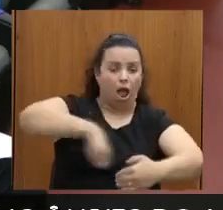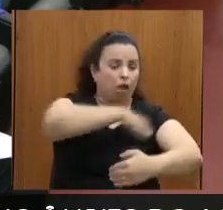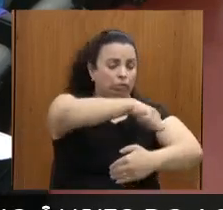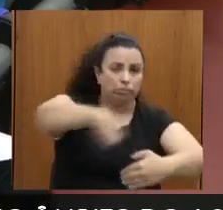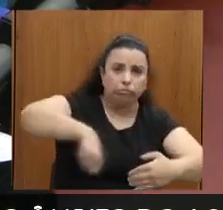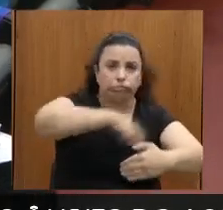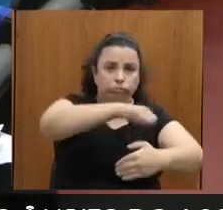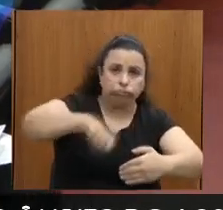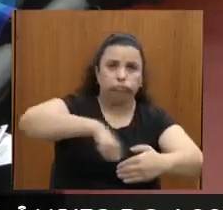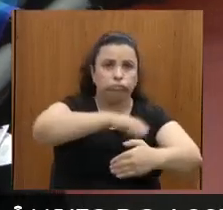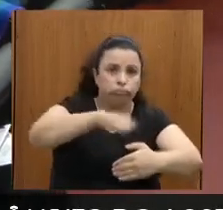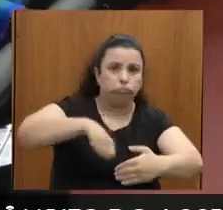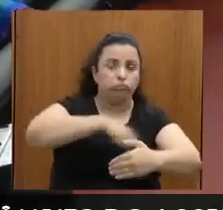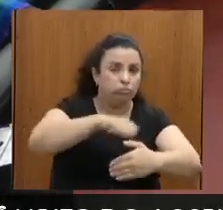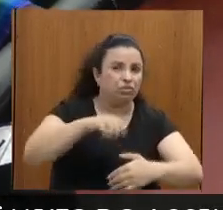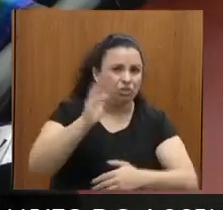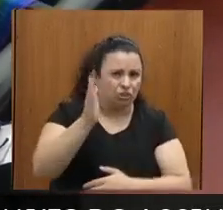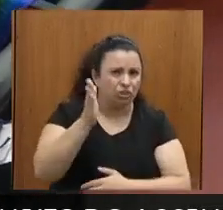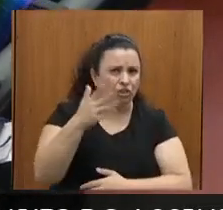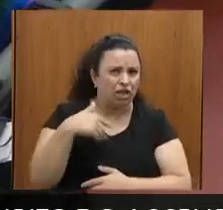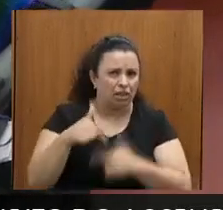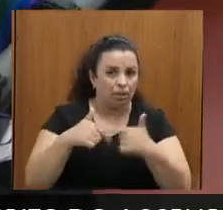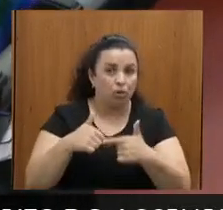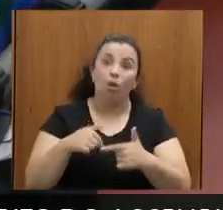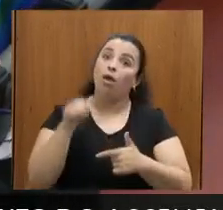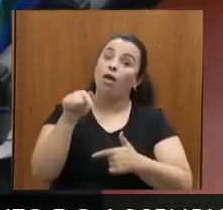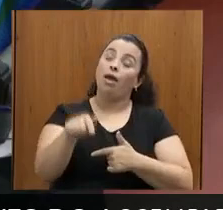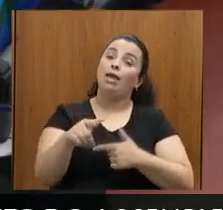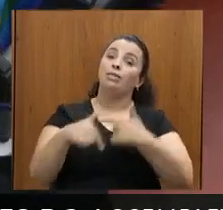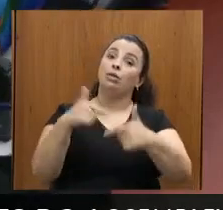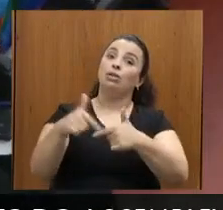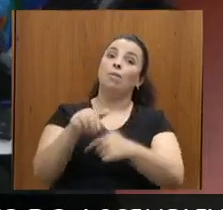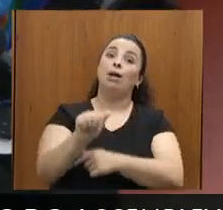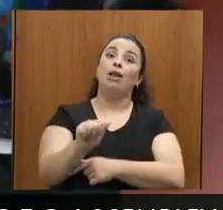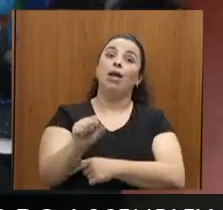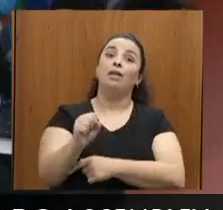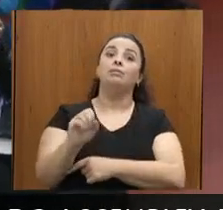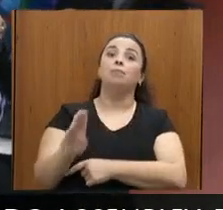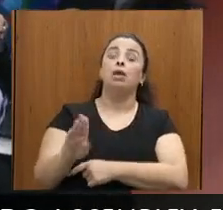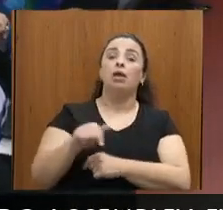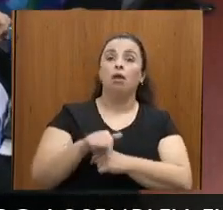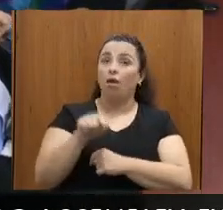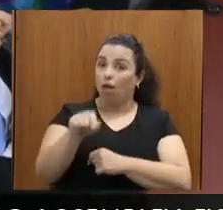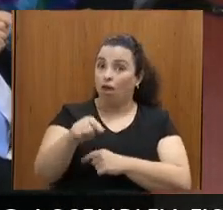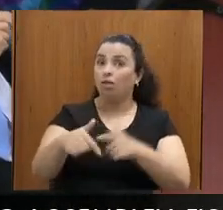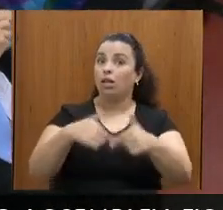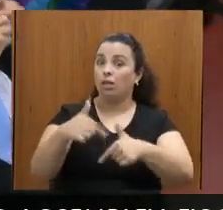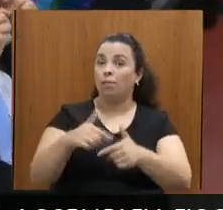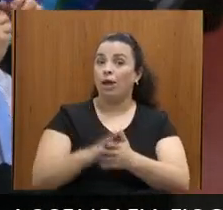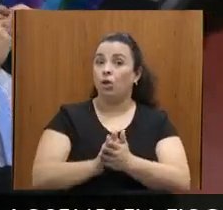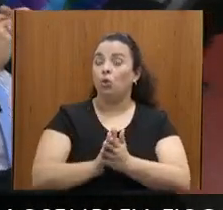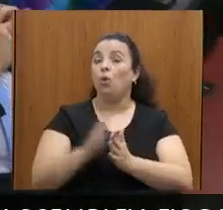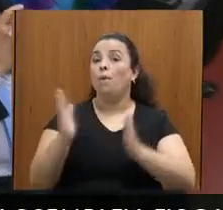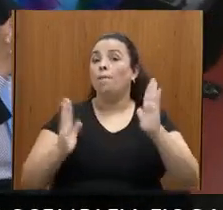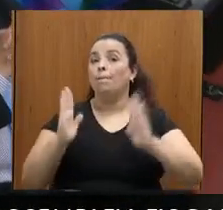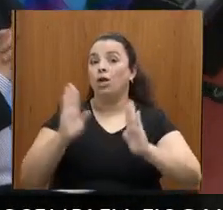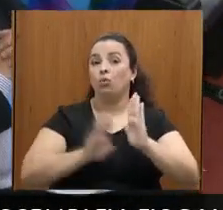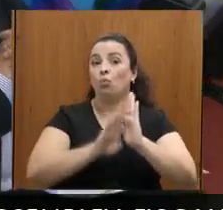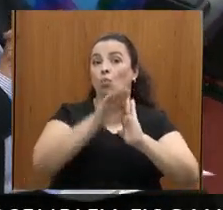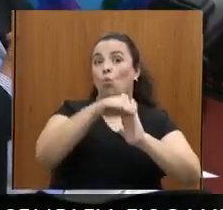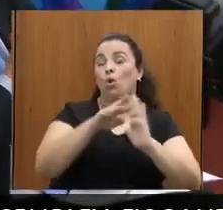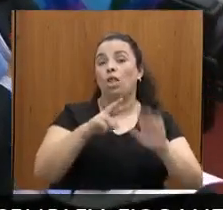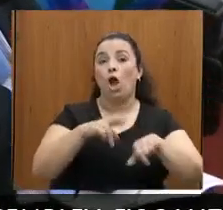pessoas? É esse o trabalho dos auxiliares de serviço da educação básica que, durante a onda roxa, por óbvio, ficaram